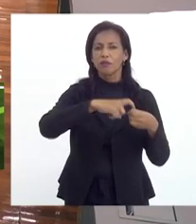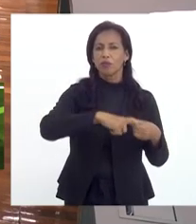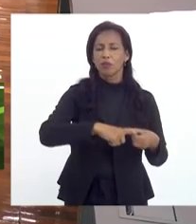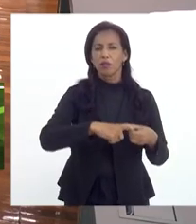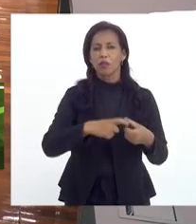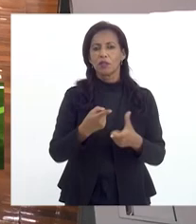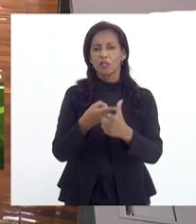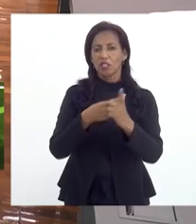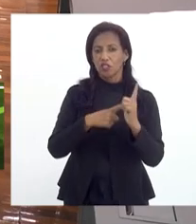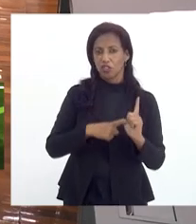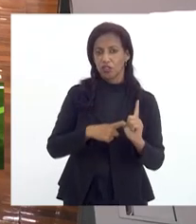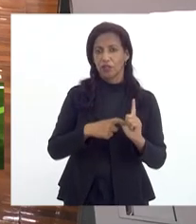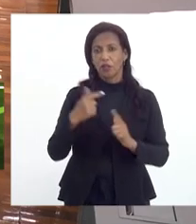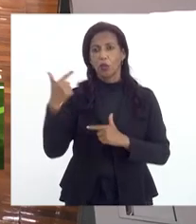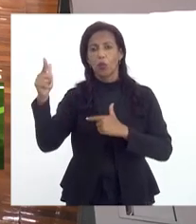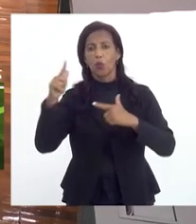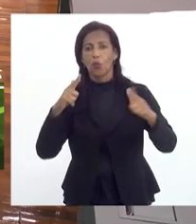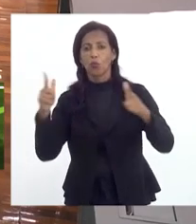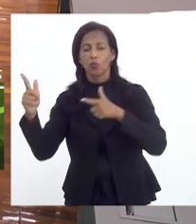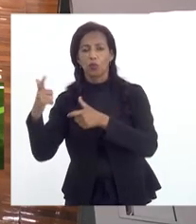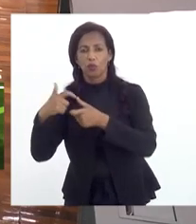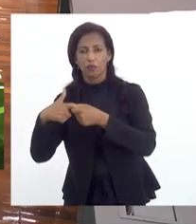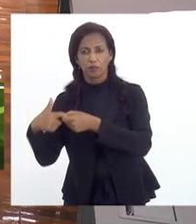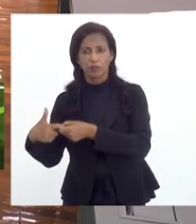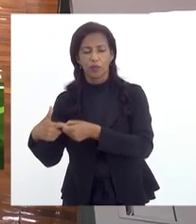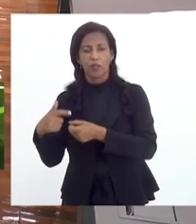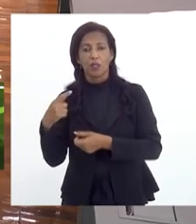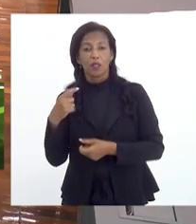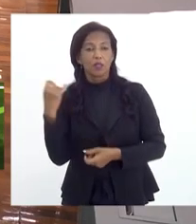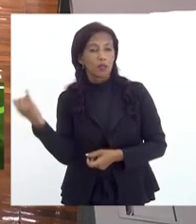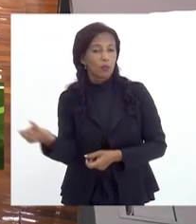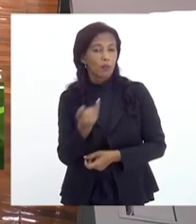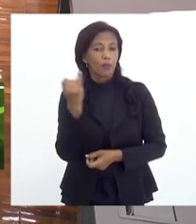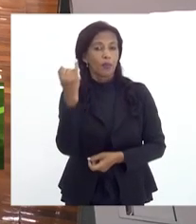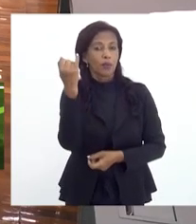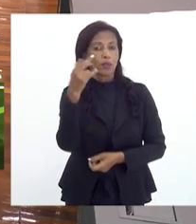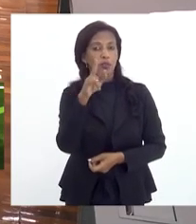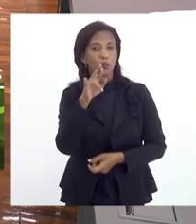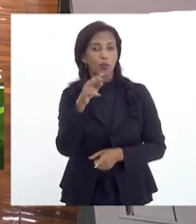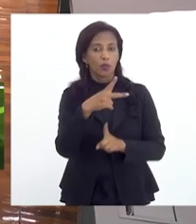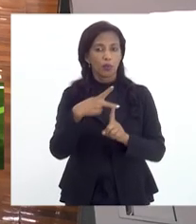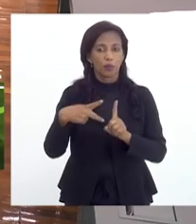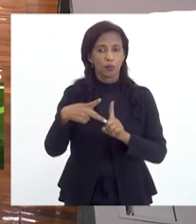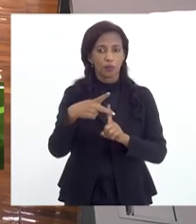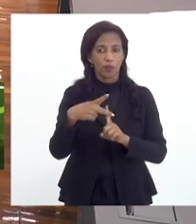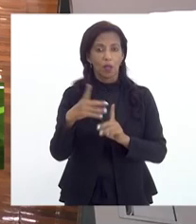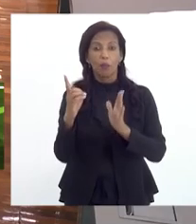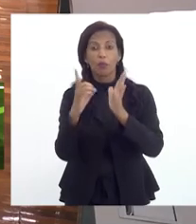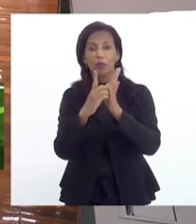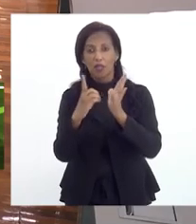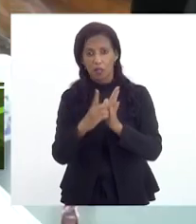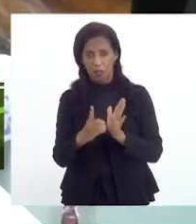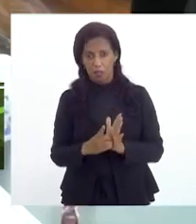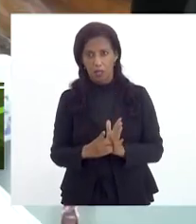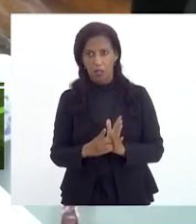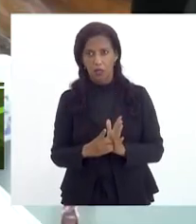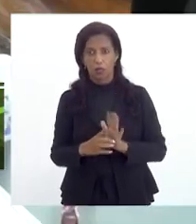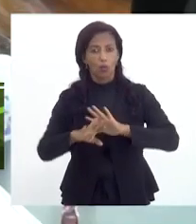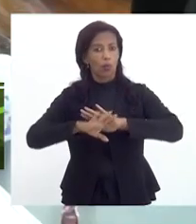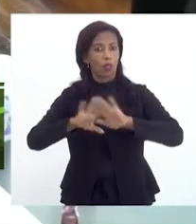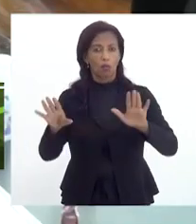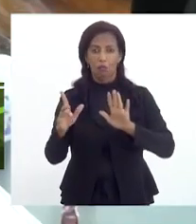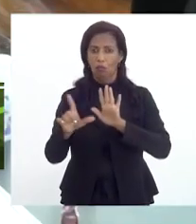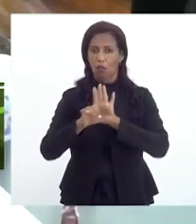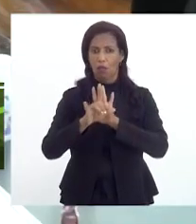dívida ativa Quanto várias outras Vinculações Que são fundamentais Para o Rio Previdência Se dão por decreto Não se dão Sequer por